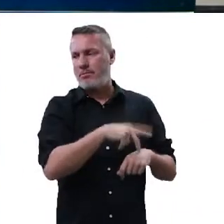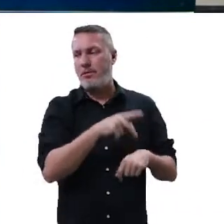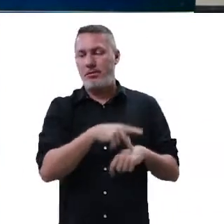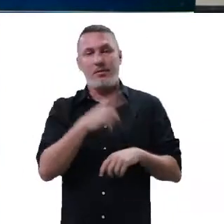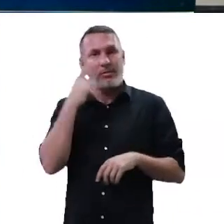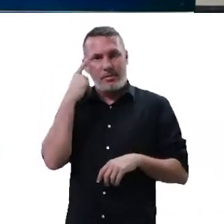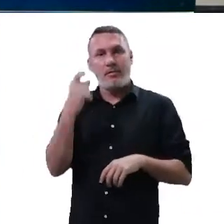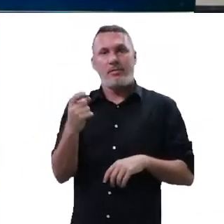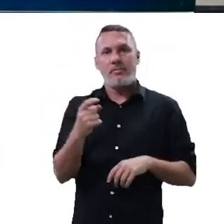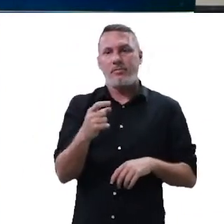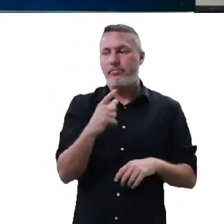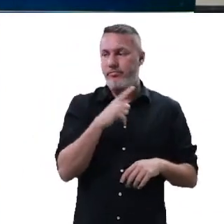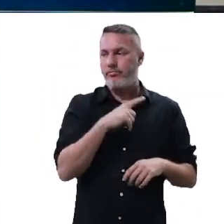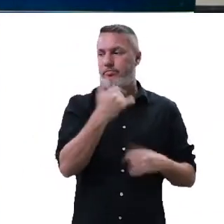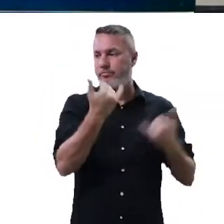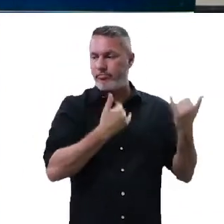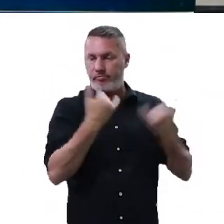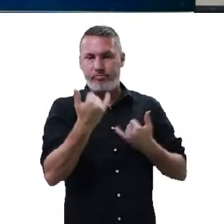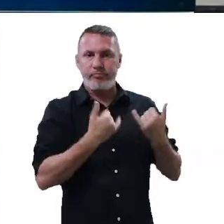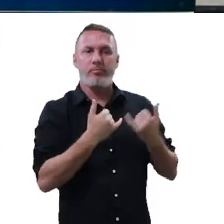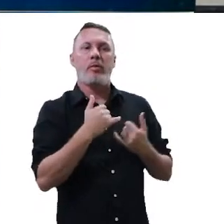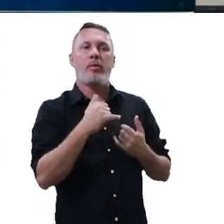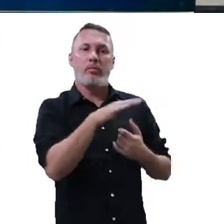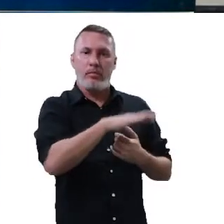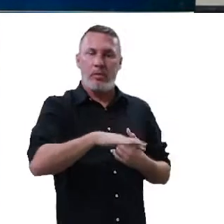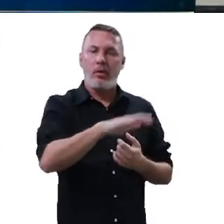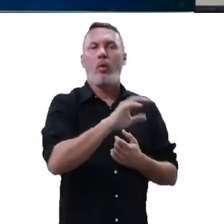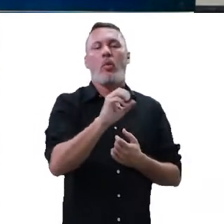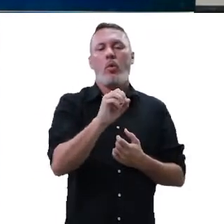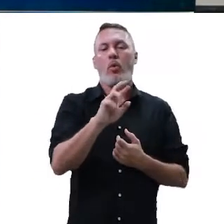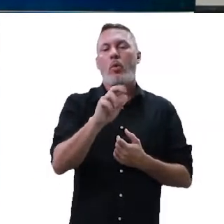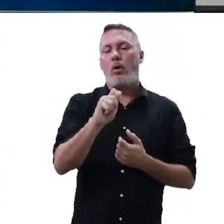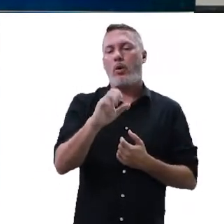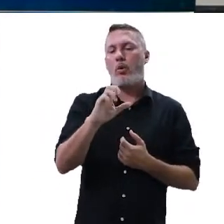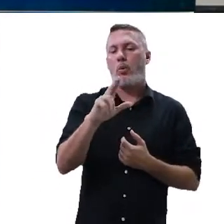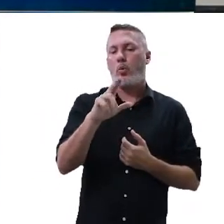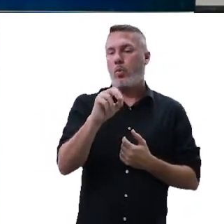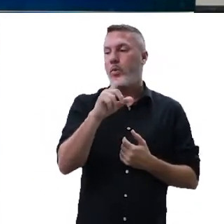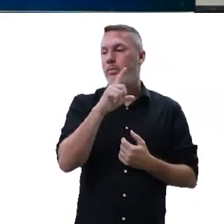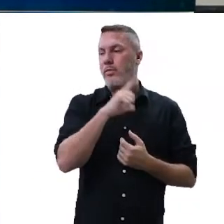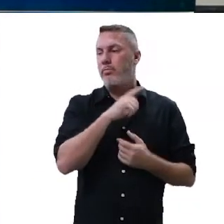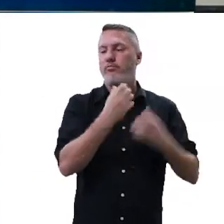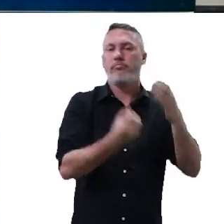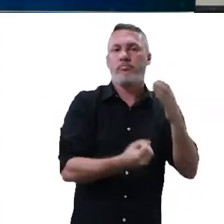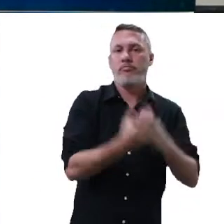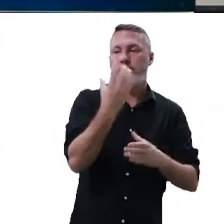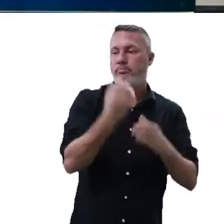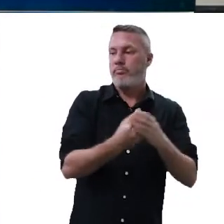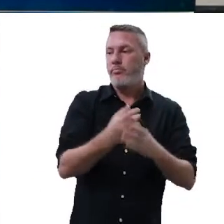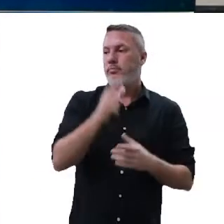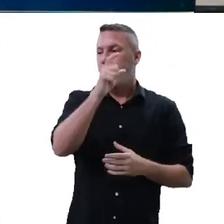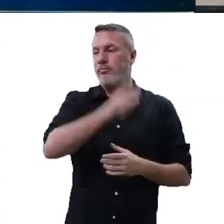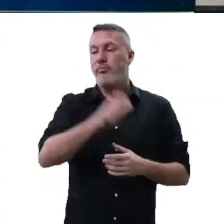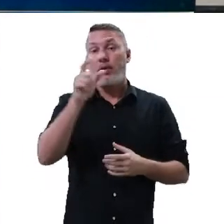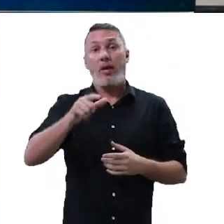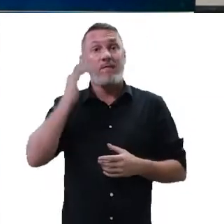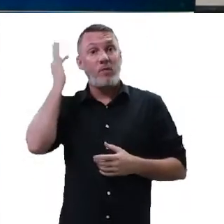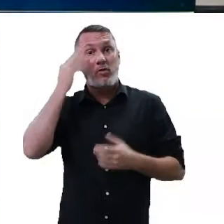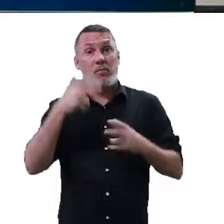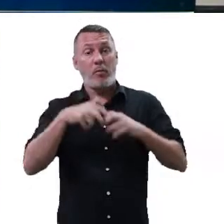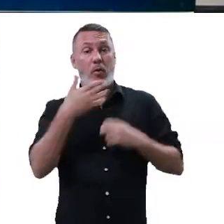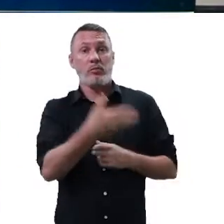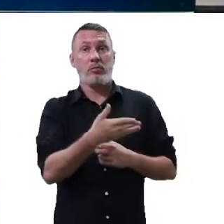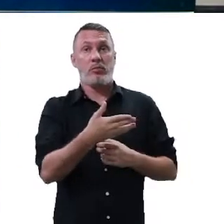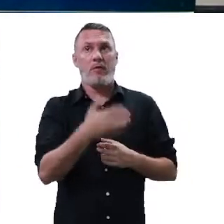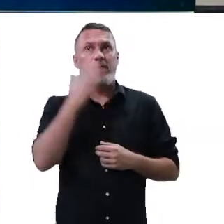Olha que interessante. É uma sacerdotisa do oráculo de Delfos que faz com que o nosso personagem principal da aula de hoje se torne um